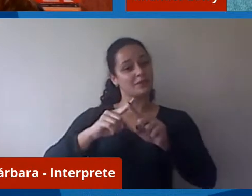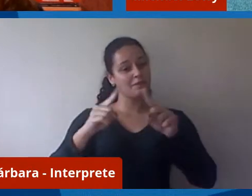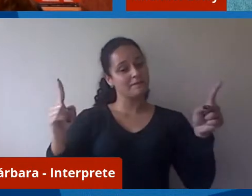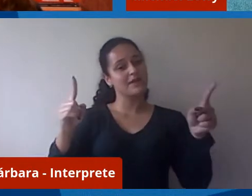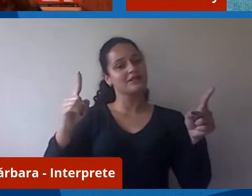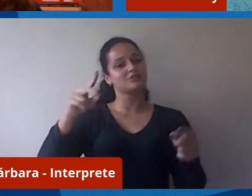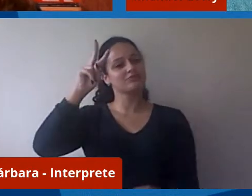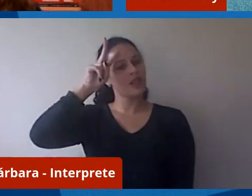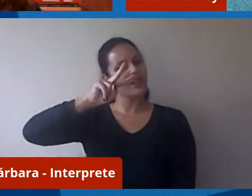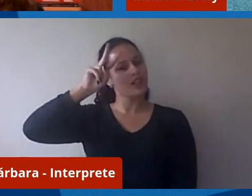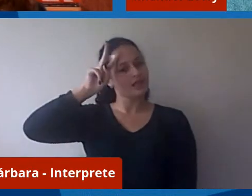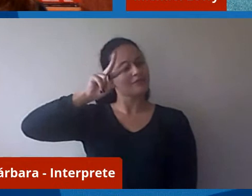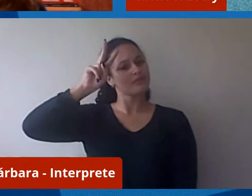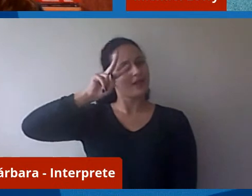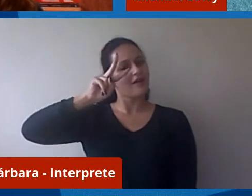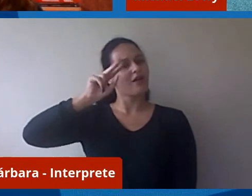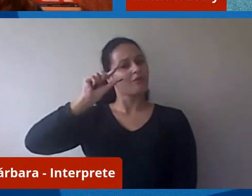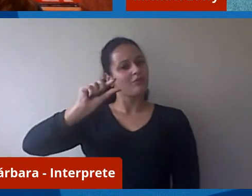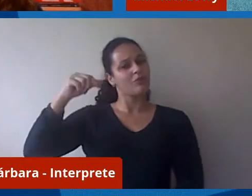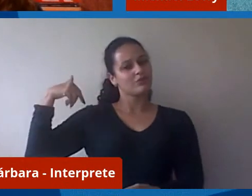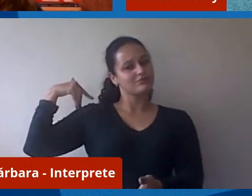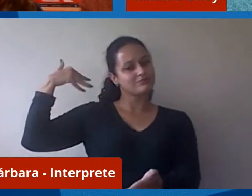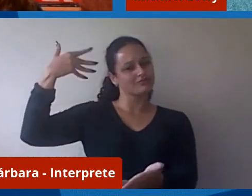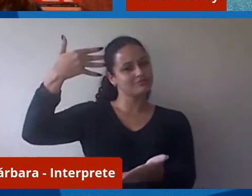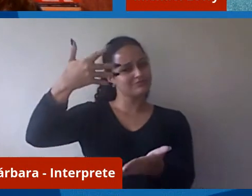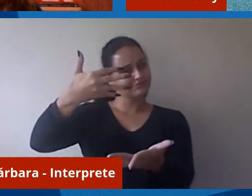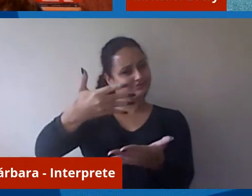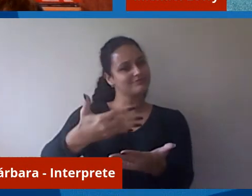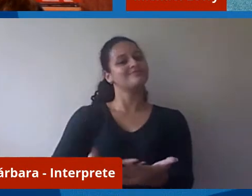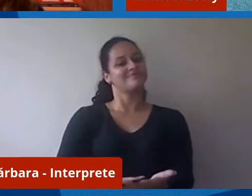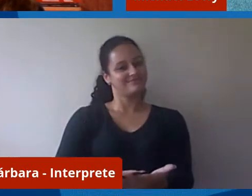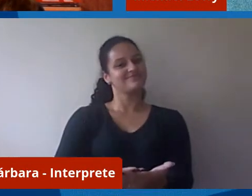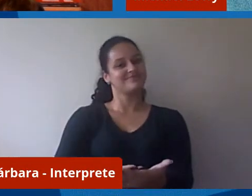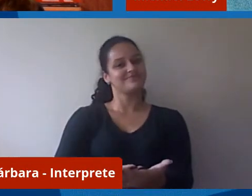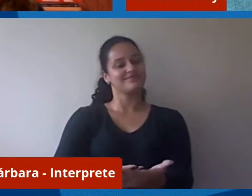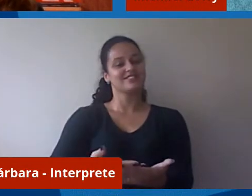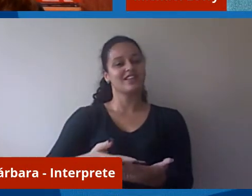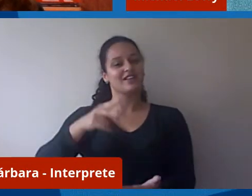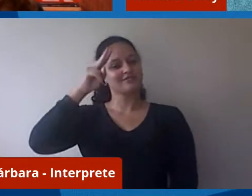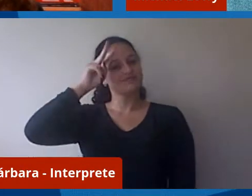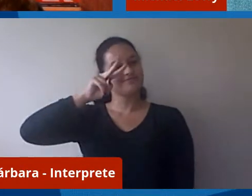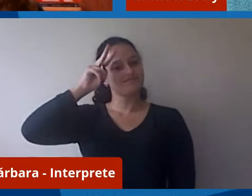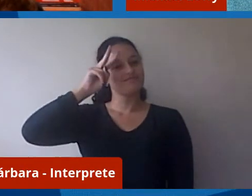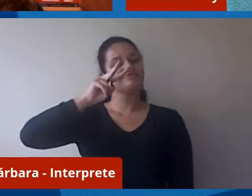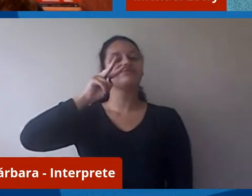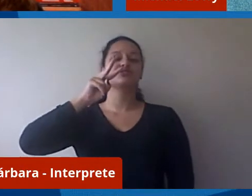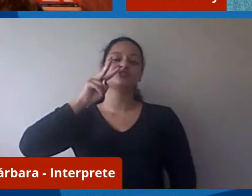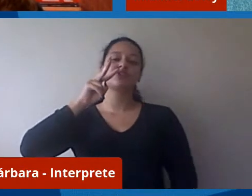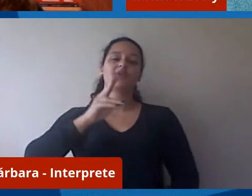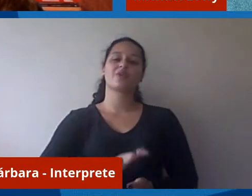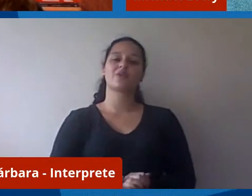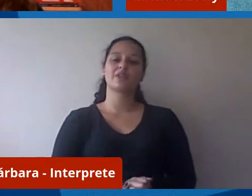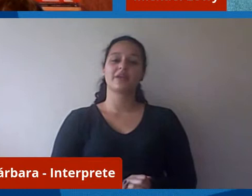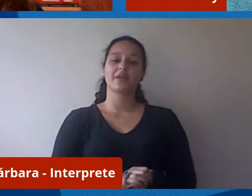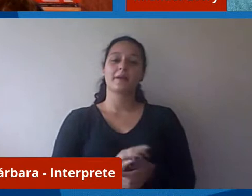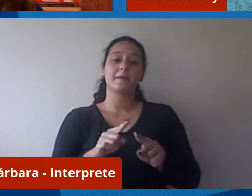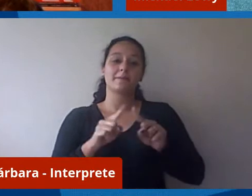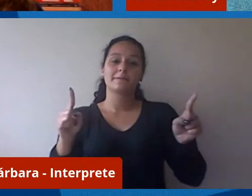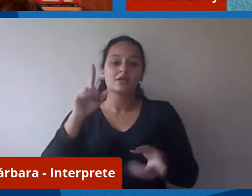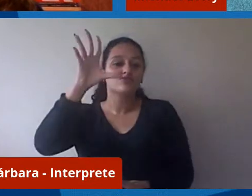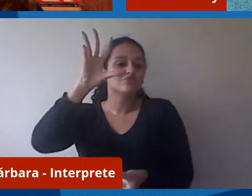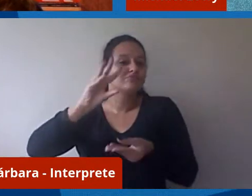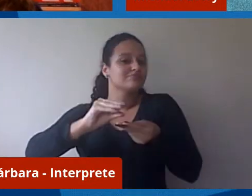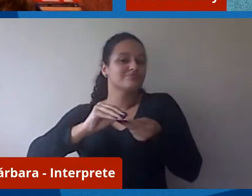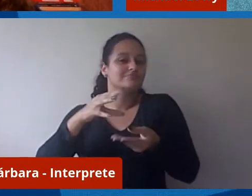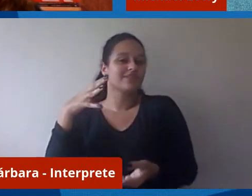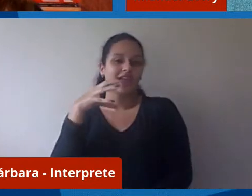trajetória acadêmica, intelectual, militante, né? Mas eu vou tentar ser bastante breve para que a